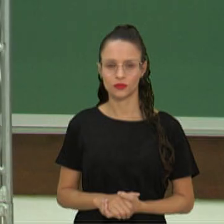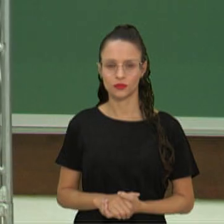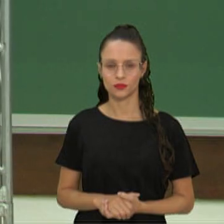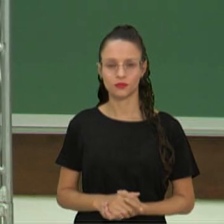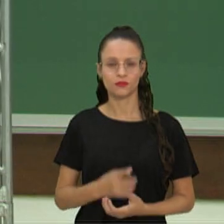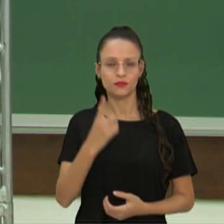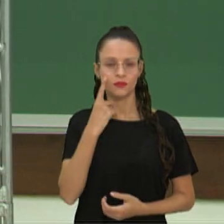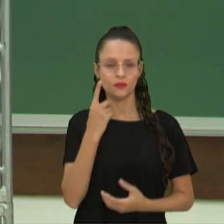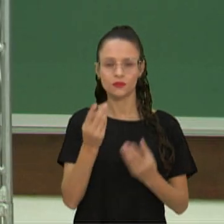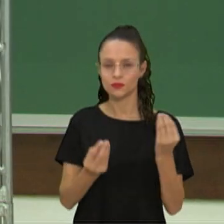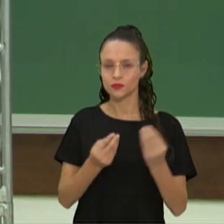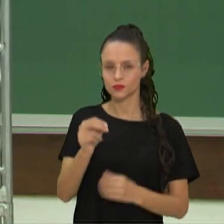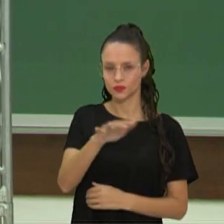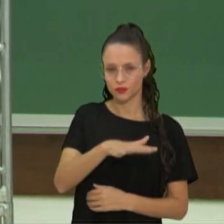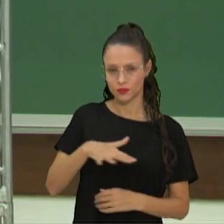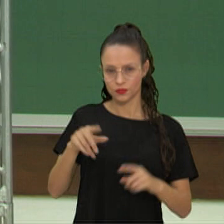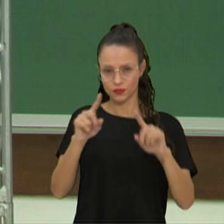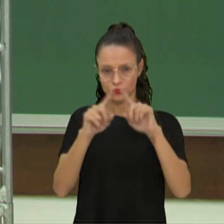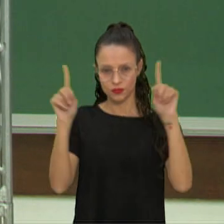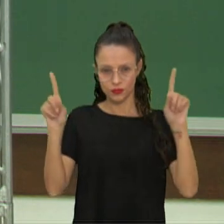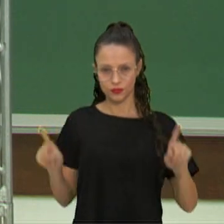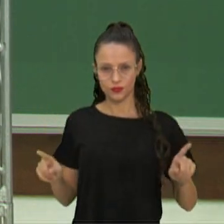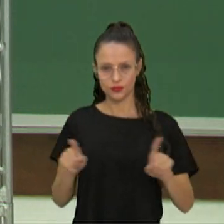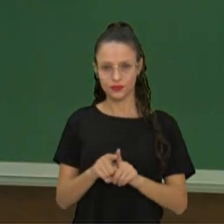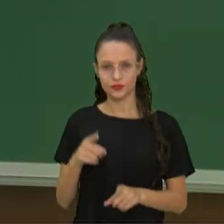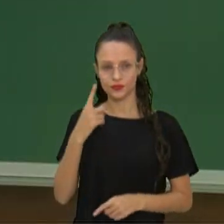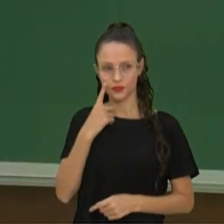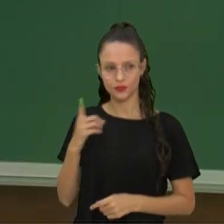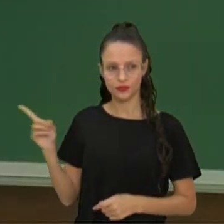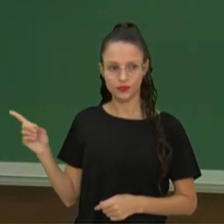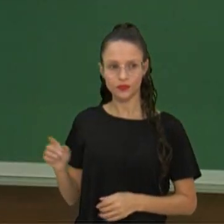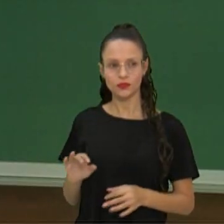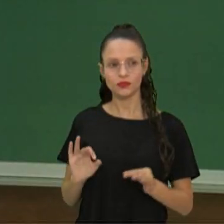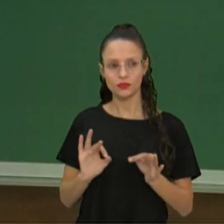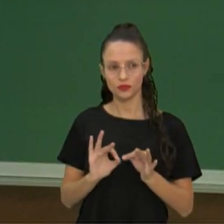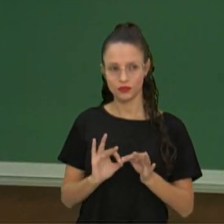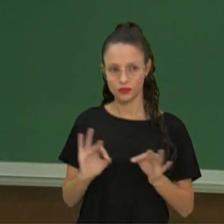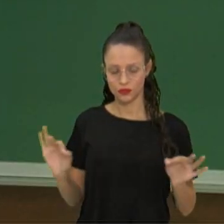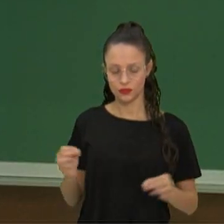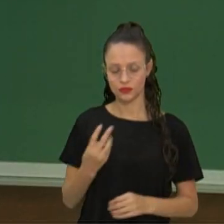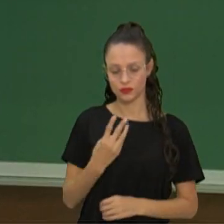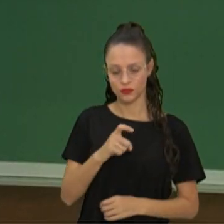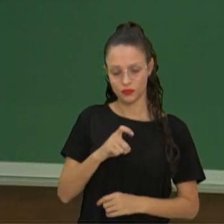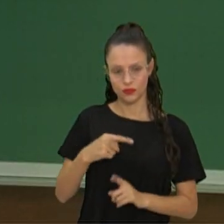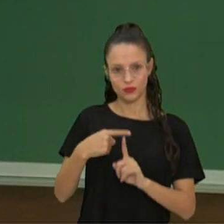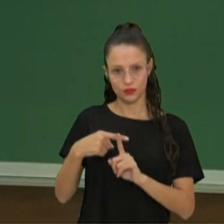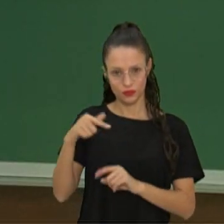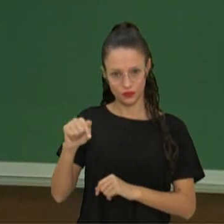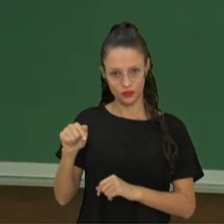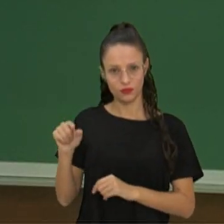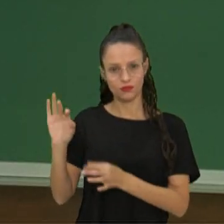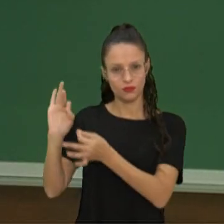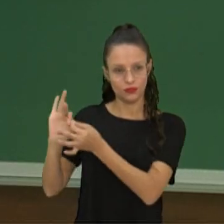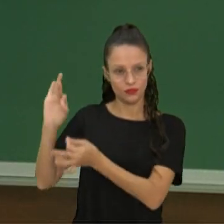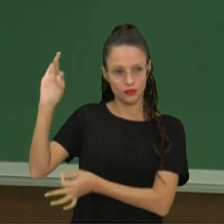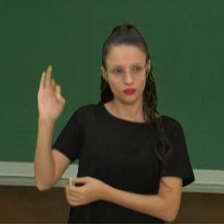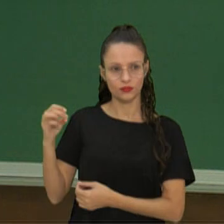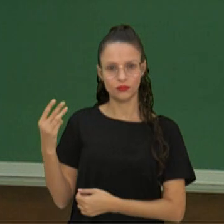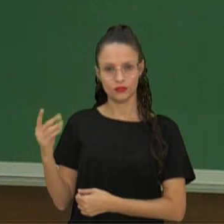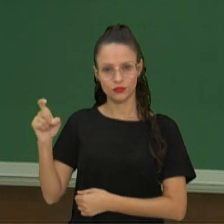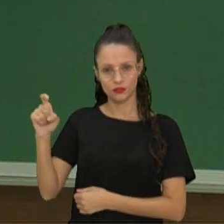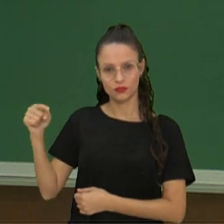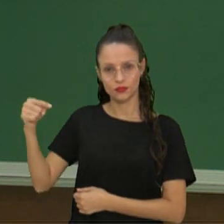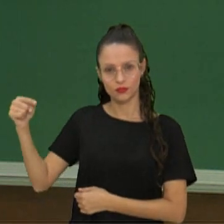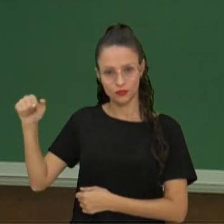Então vamos ver como é que ficou a área desse retângulo? Dá uma olhadinha. O comprimento era 3x mais 7 e a largura 3x menos 7, tá bom?